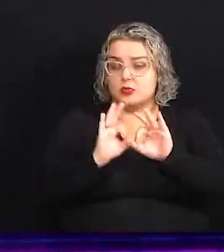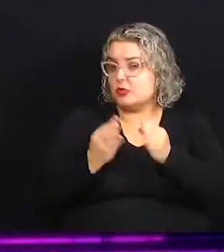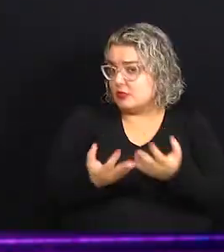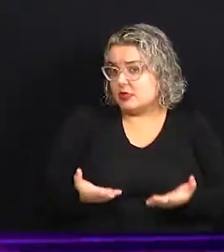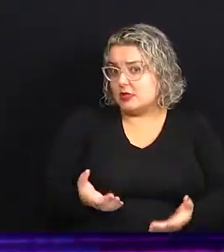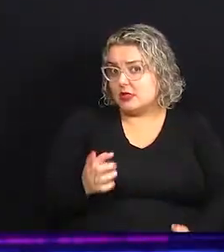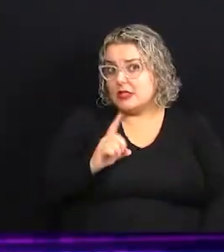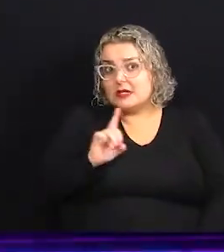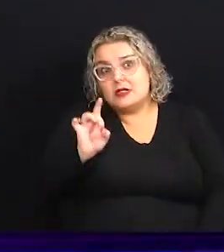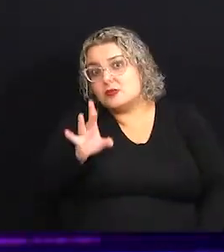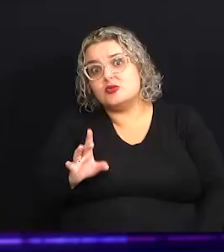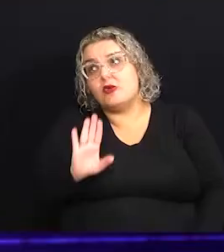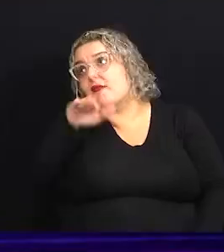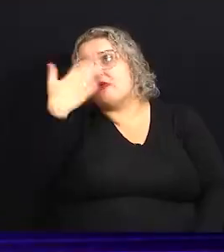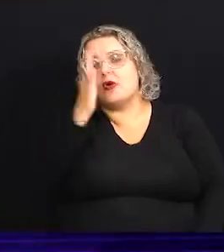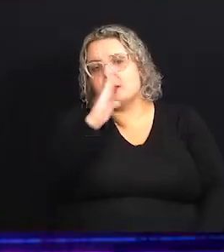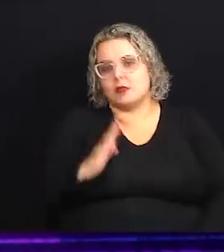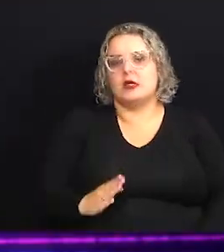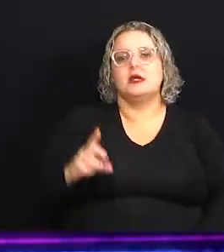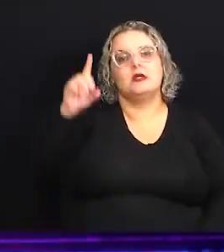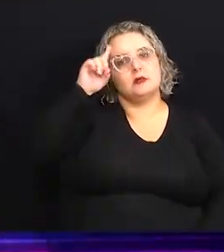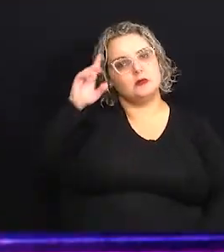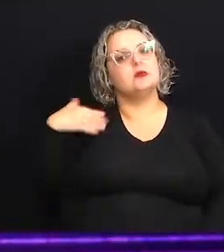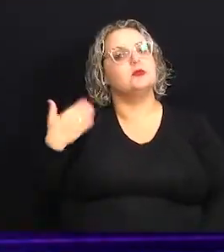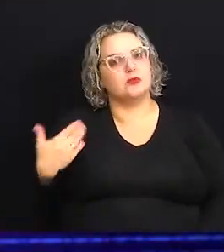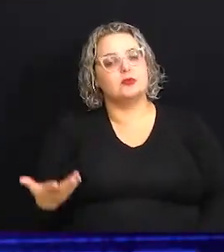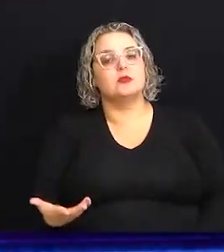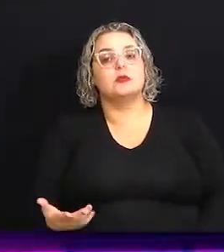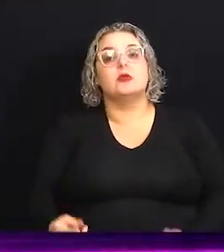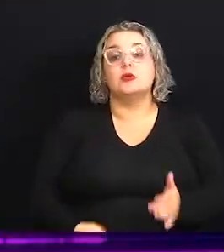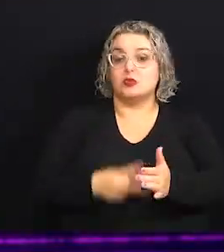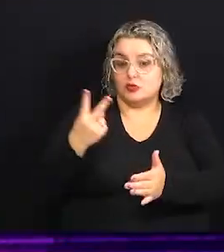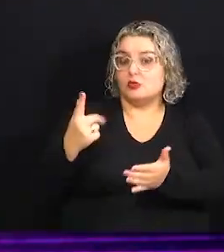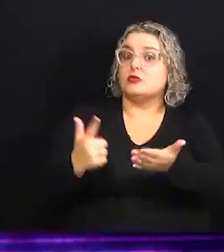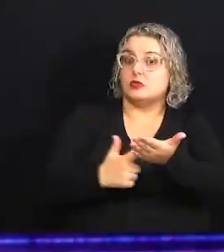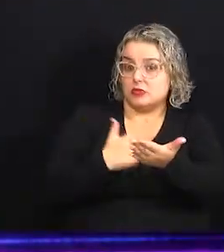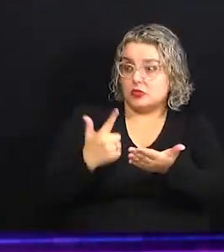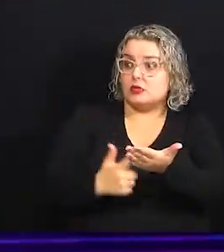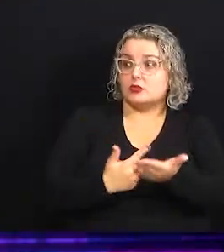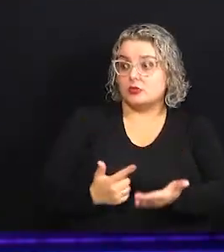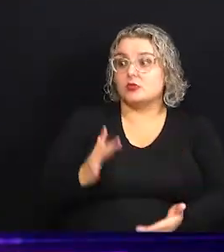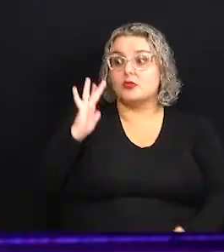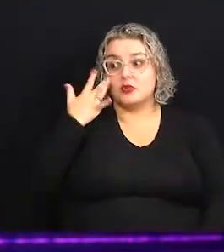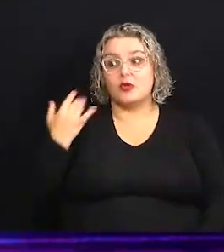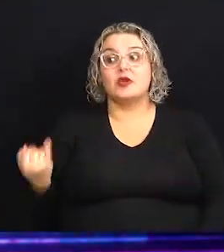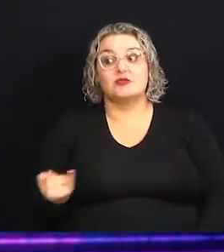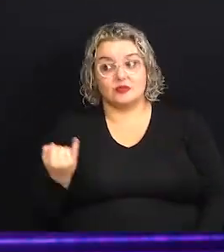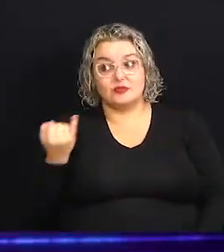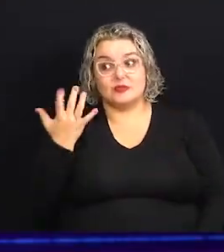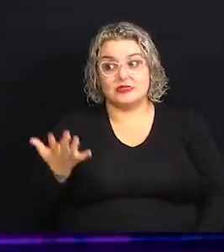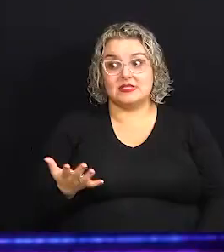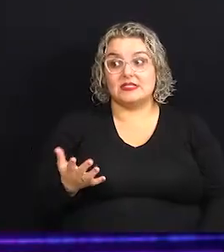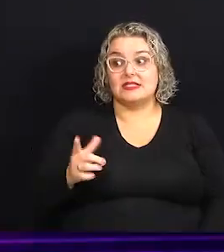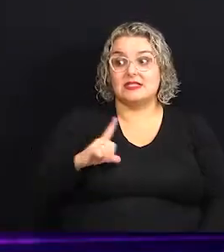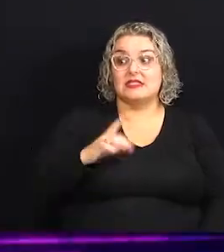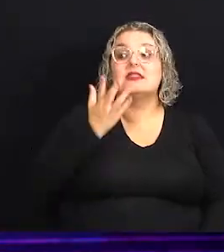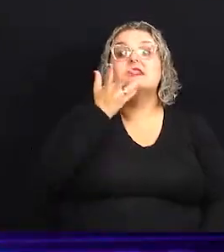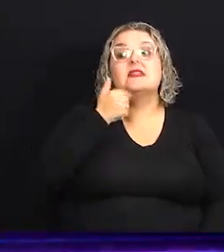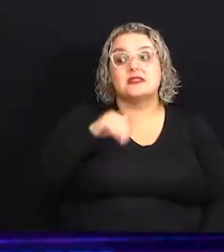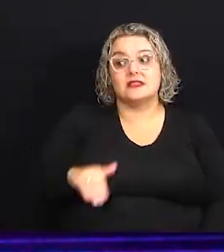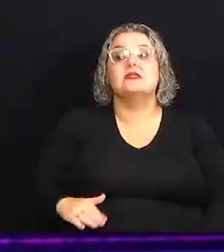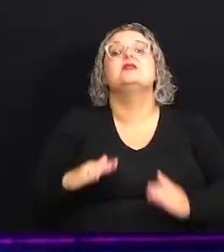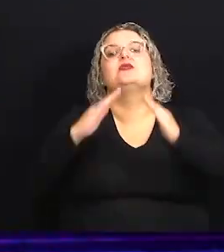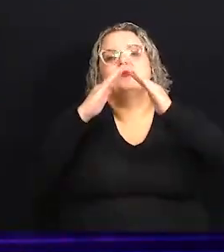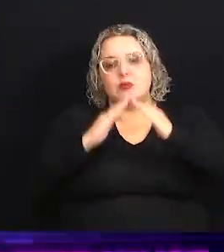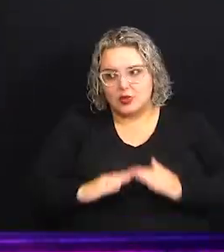família, sentem rotineiramente. E nesse segundo livro, o que eu acho interessante é que tem muitas crianças no Brasil,